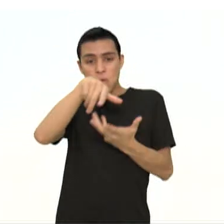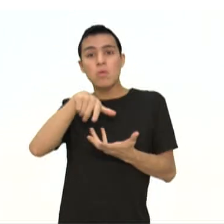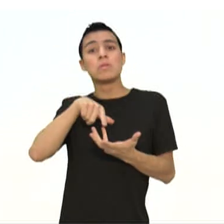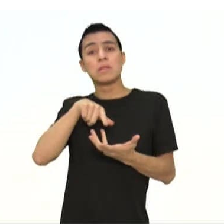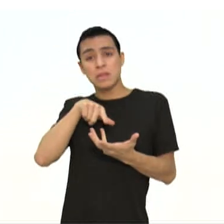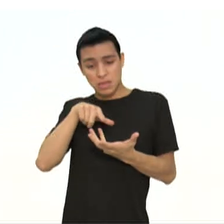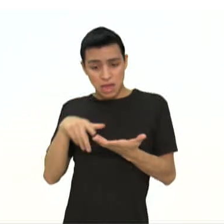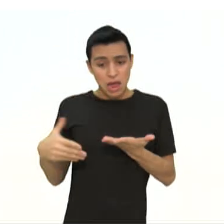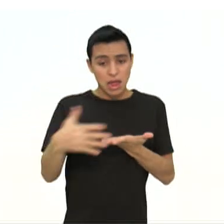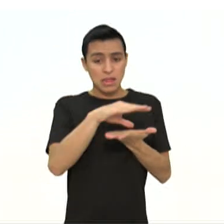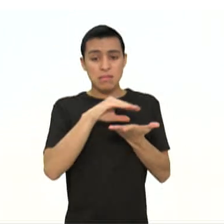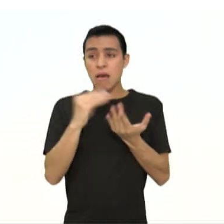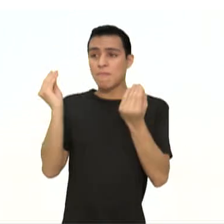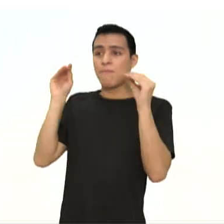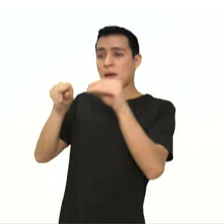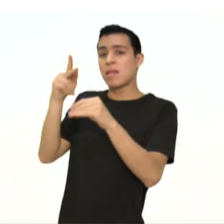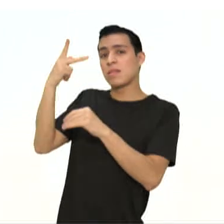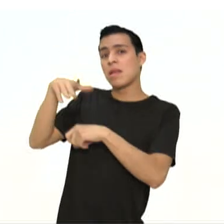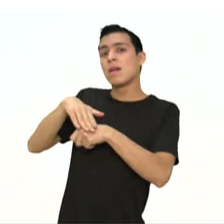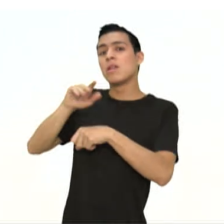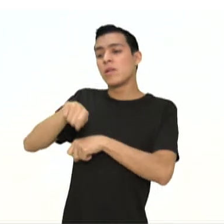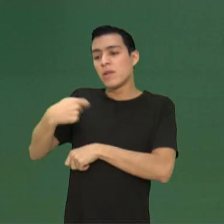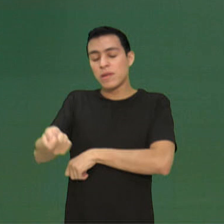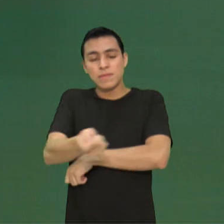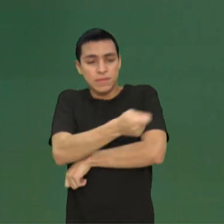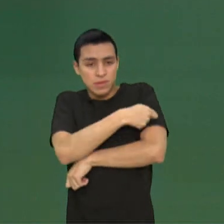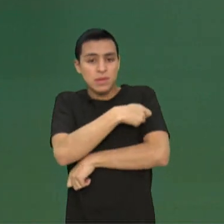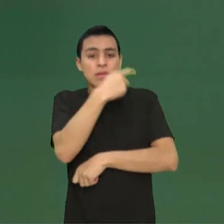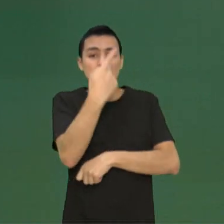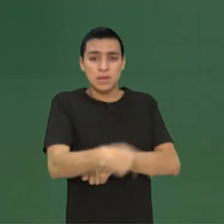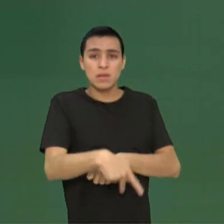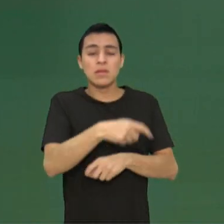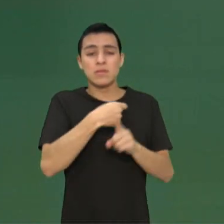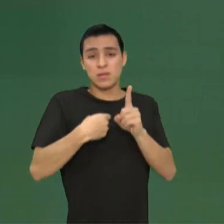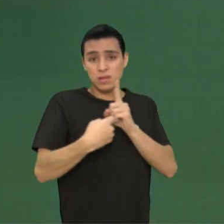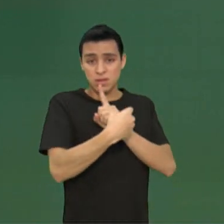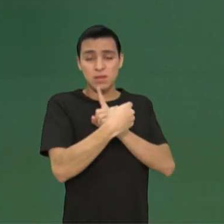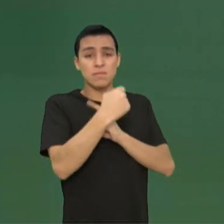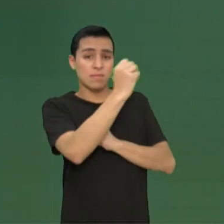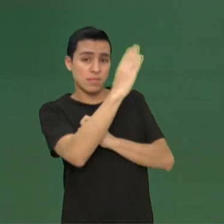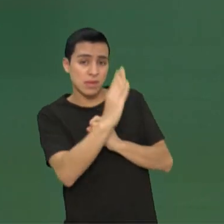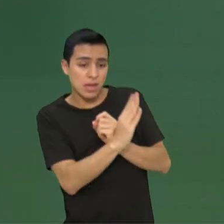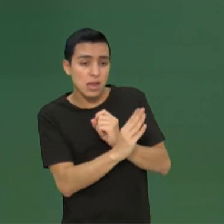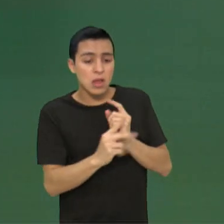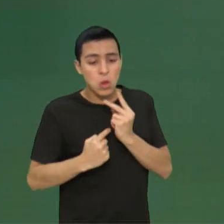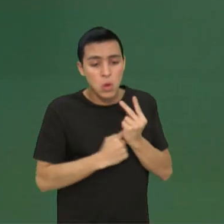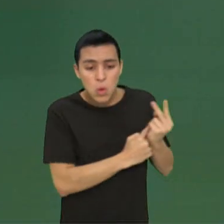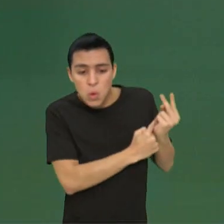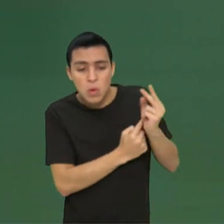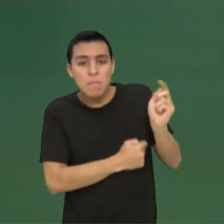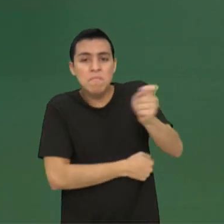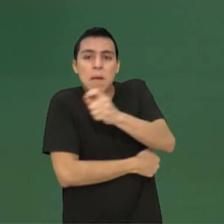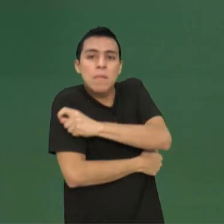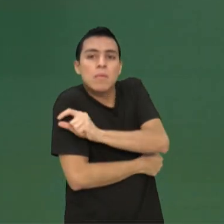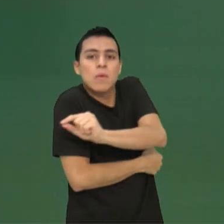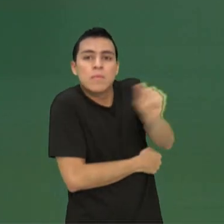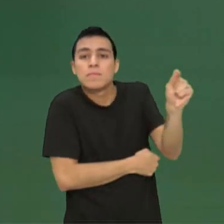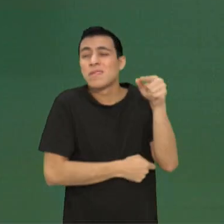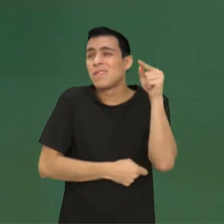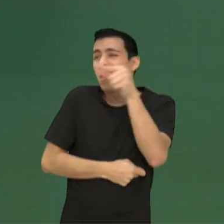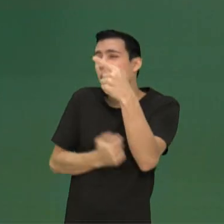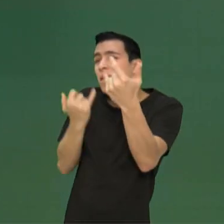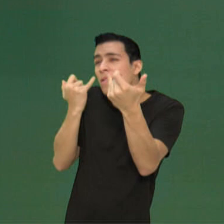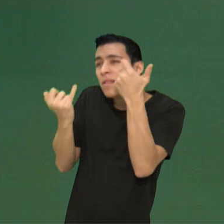que tem dados lá na página deles sobre vacinas, que é a da Sociedade Brasileira de Imunização. Aqui sim você vai achar